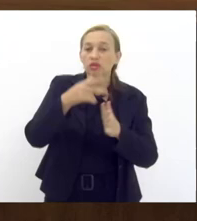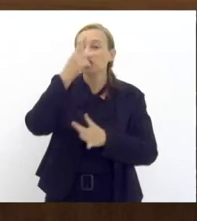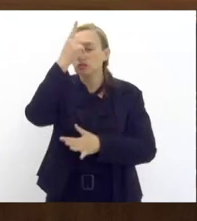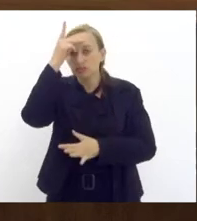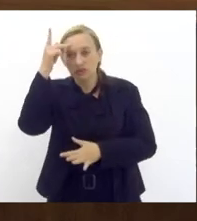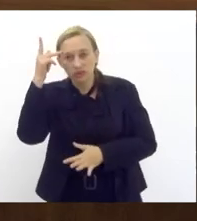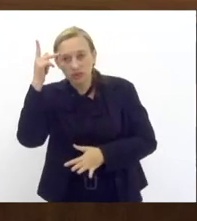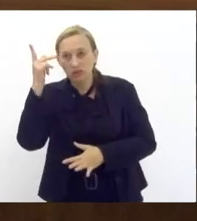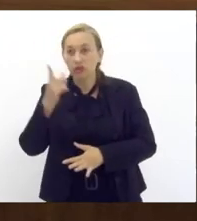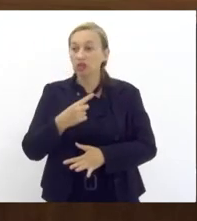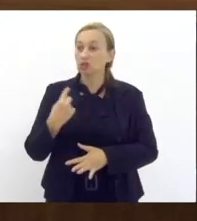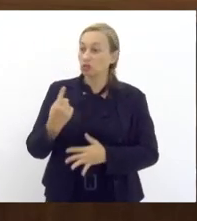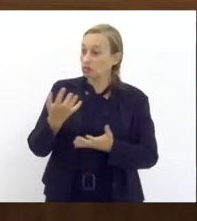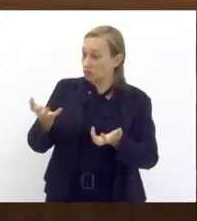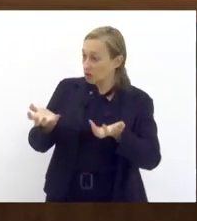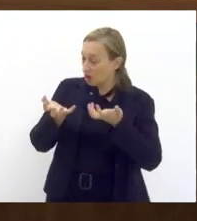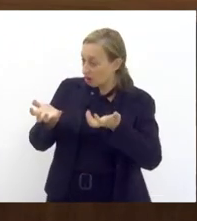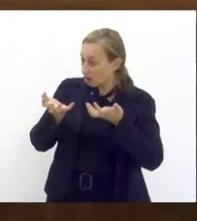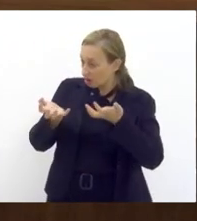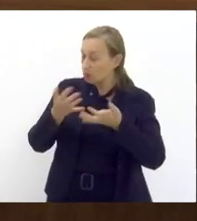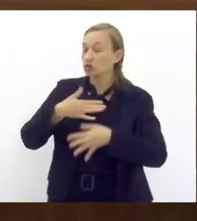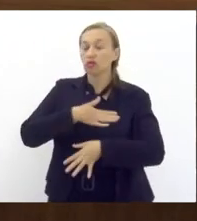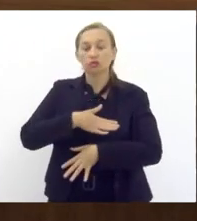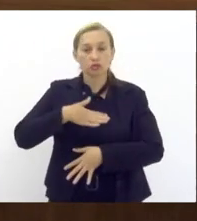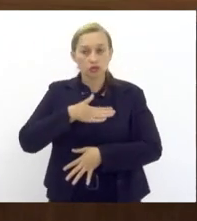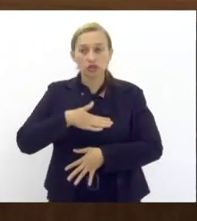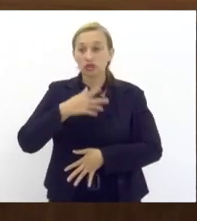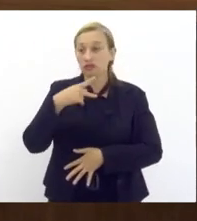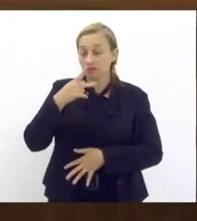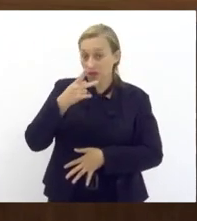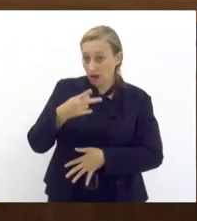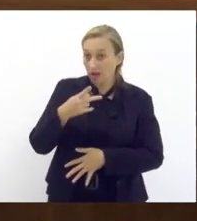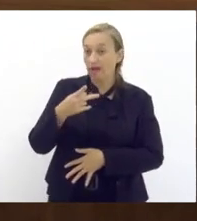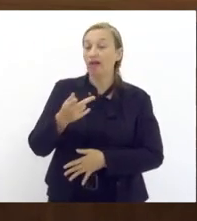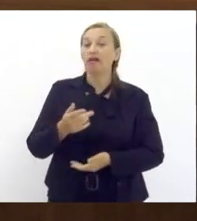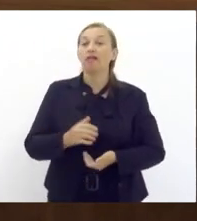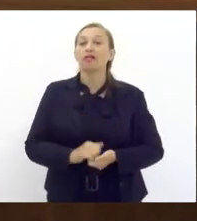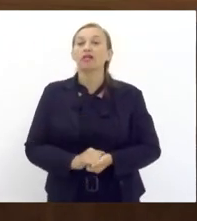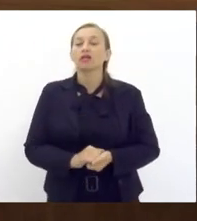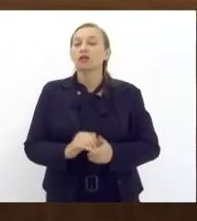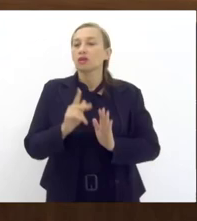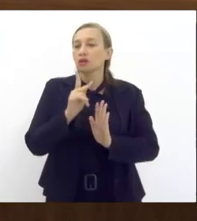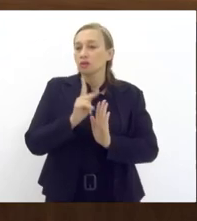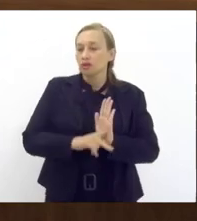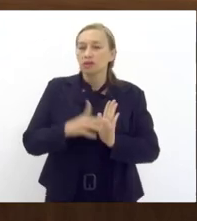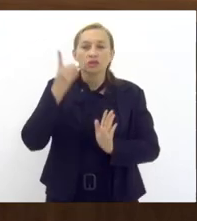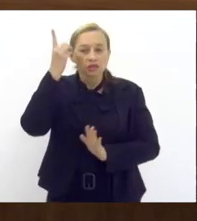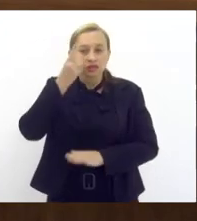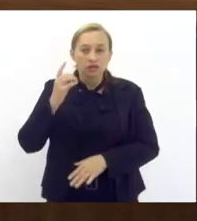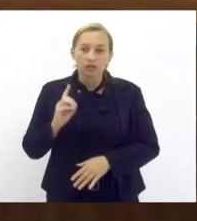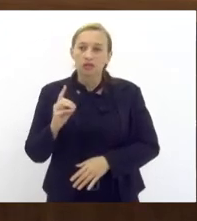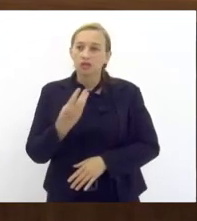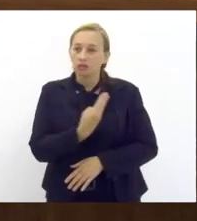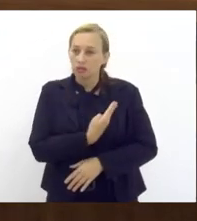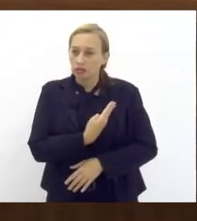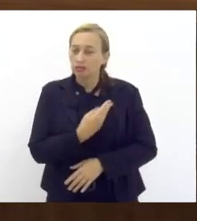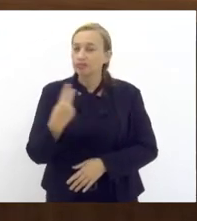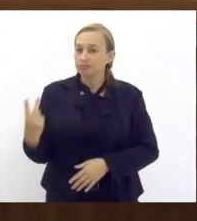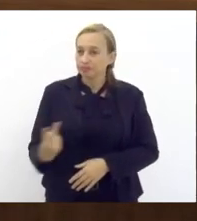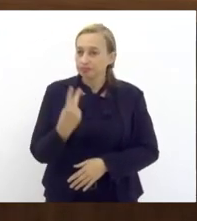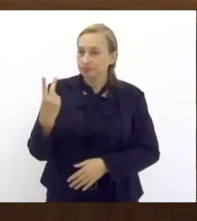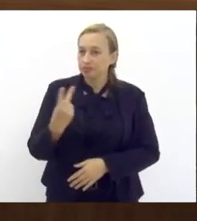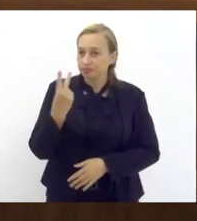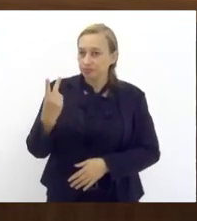todas as pessoas, é o que nós queremos, é que gostaria de ressaltar e dizer que o projeto da deputada Dani Balbi